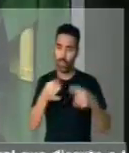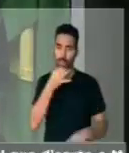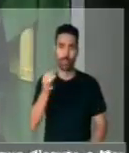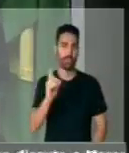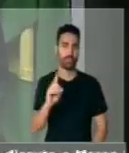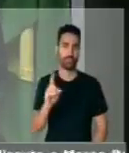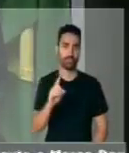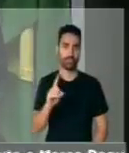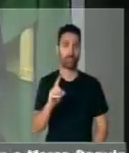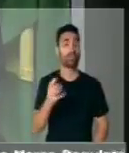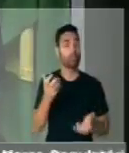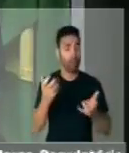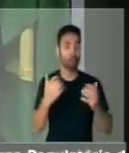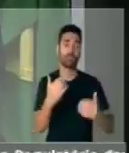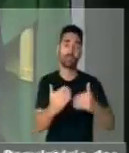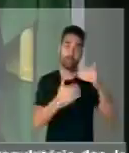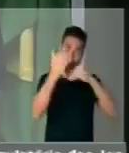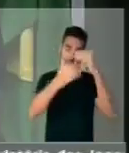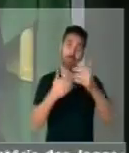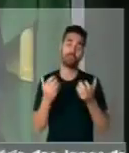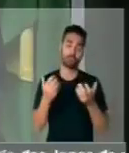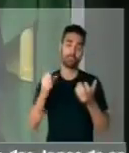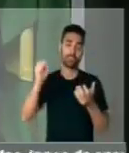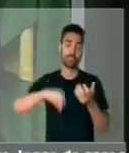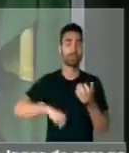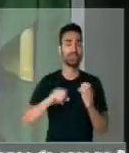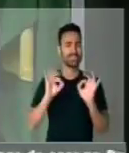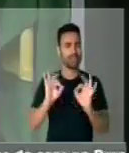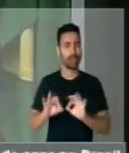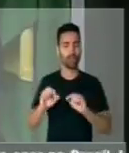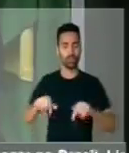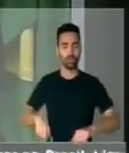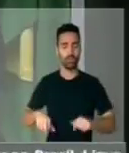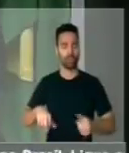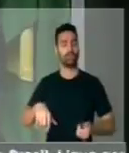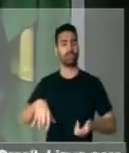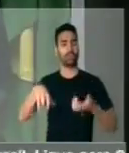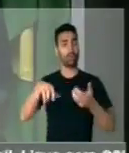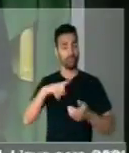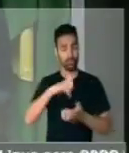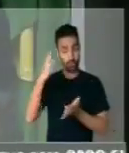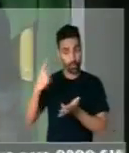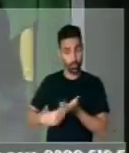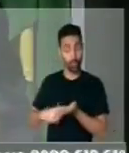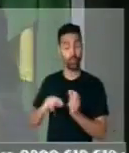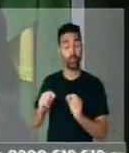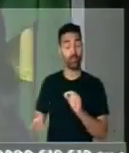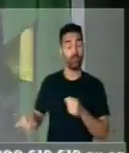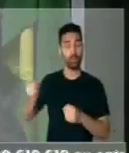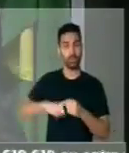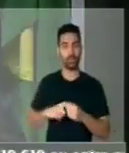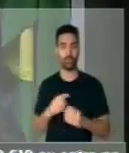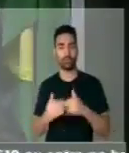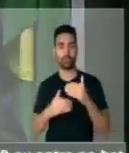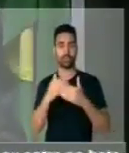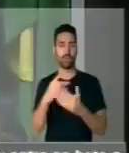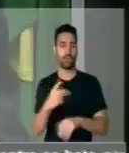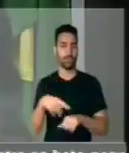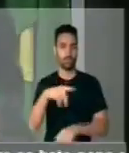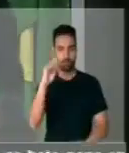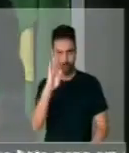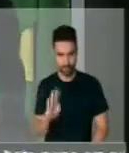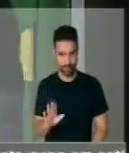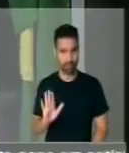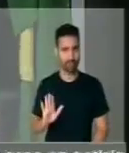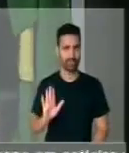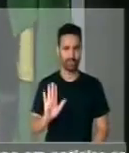Sou a favor do desenvolvimento e tenho certeza que essa Casa e o Congresso têm um compromisso com a retomada do crescimento no país, mas